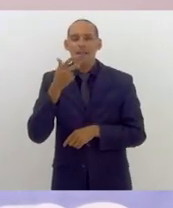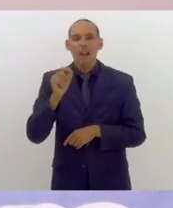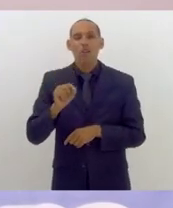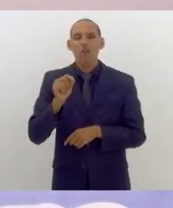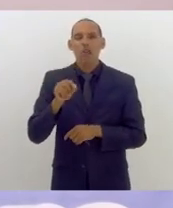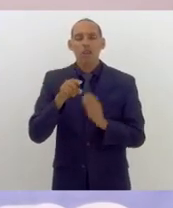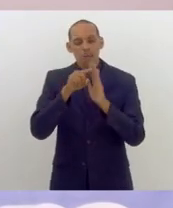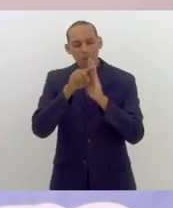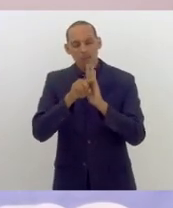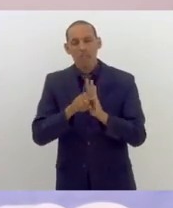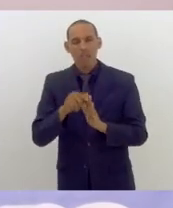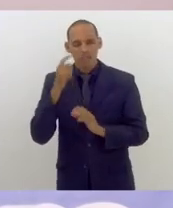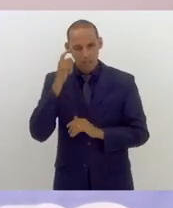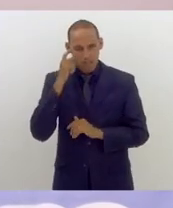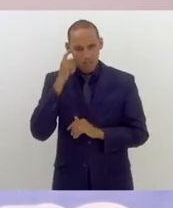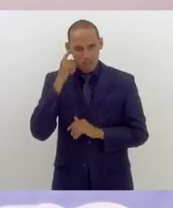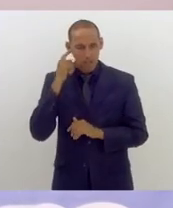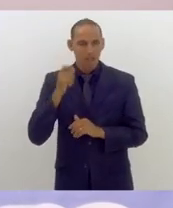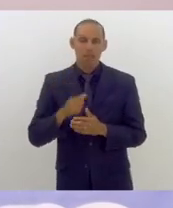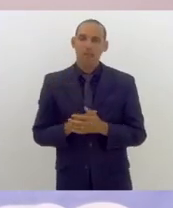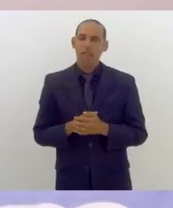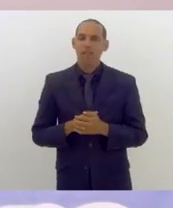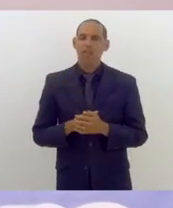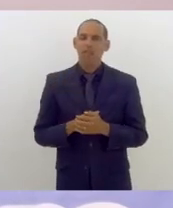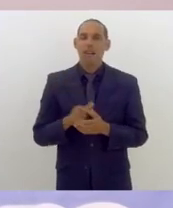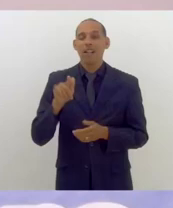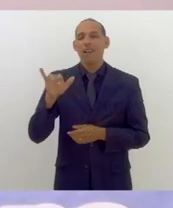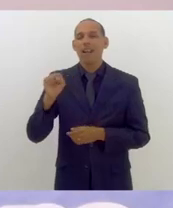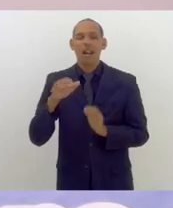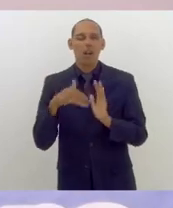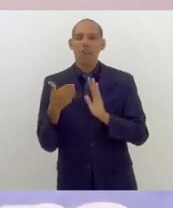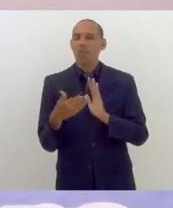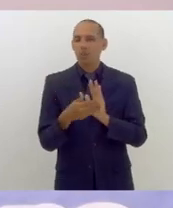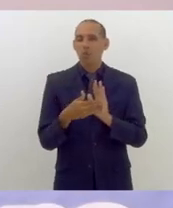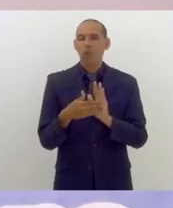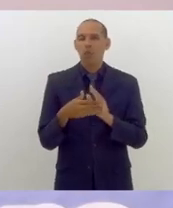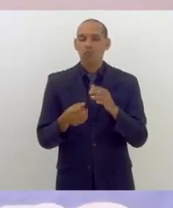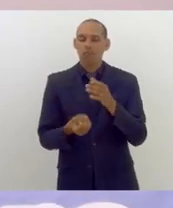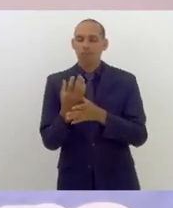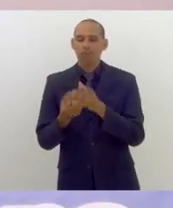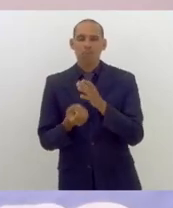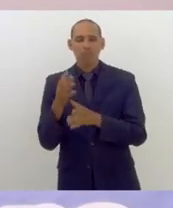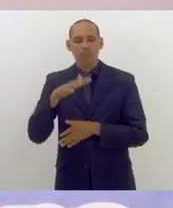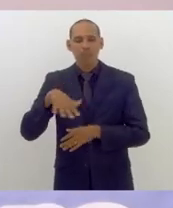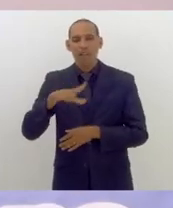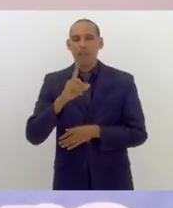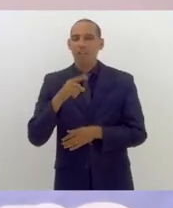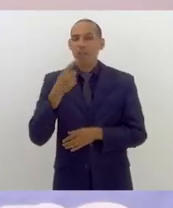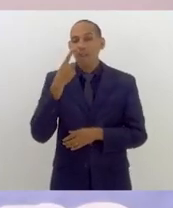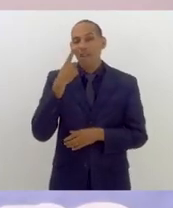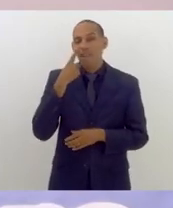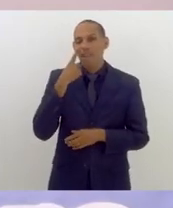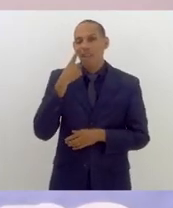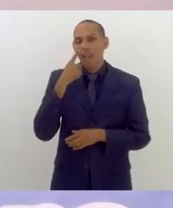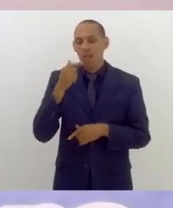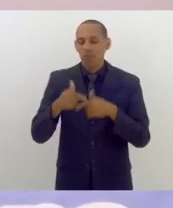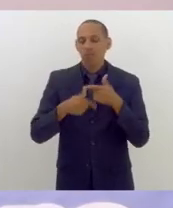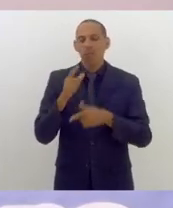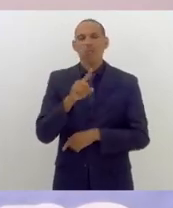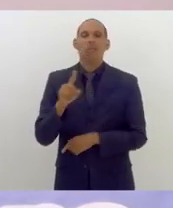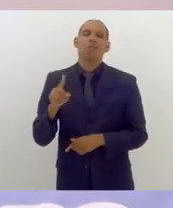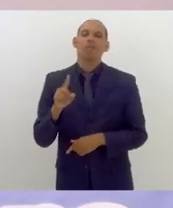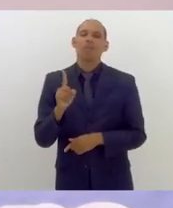levantamento de todo de todo de todo o gás que era produzido naquela região que aquilo ali não funcionava